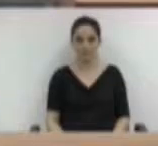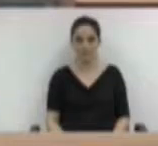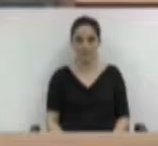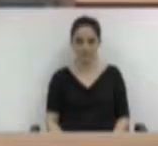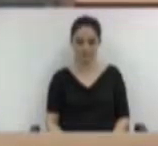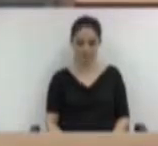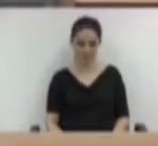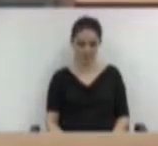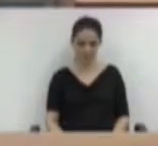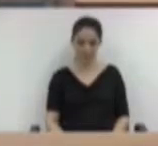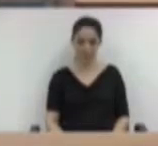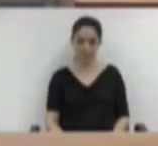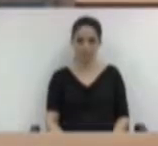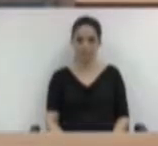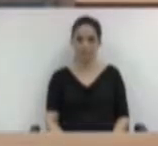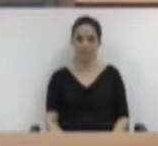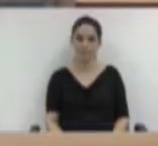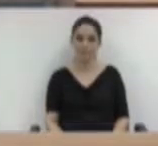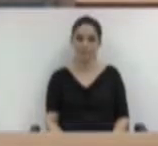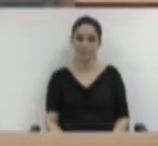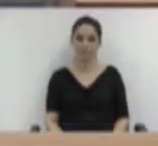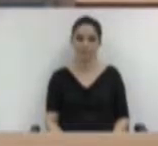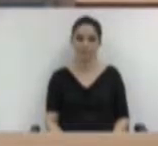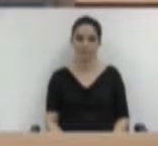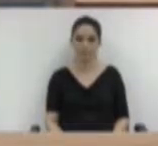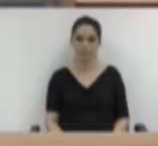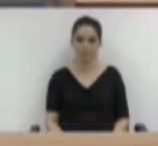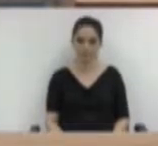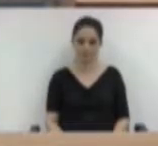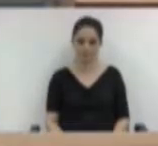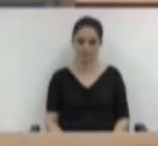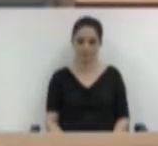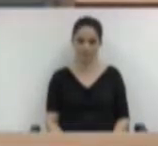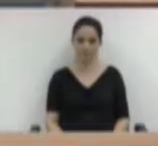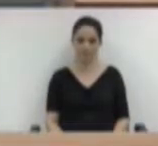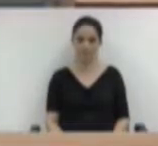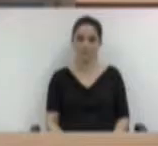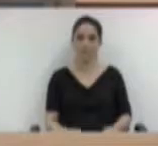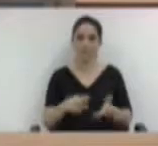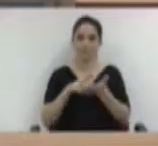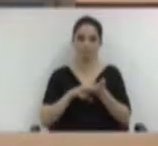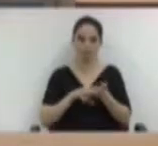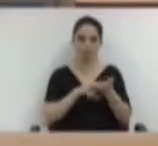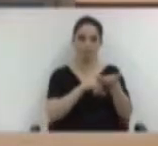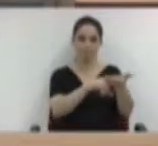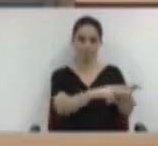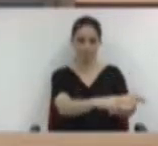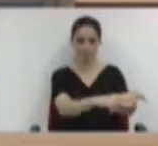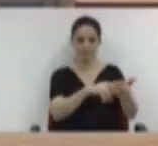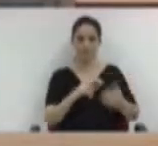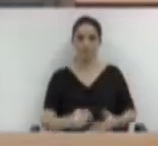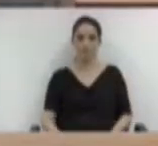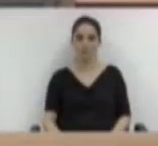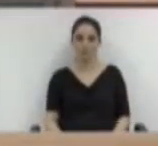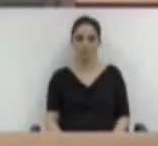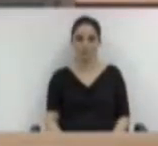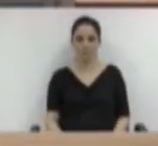número 32/2015 é recebido pela mesa diretora e encaminhado às comissões.